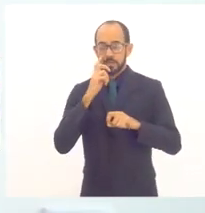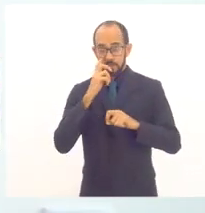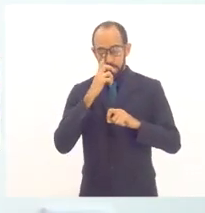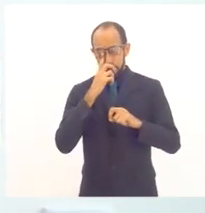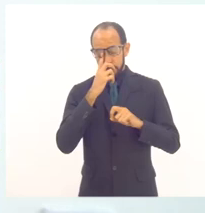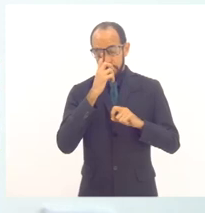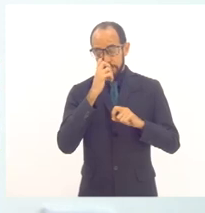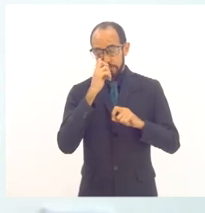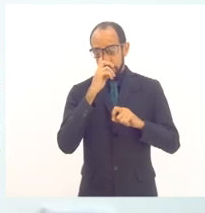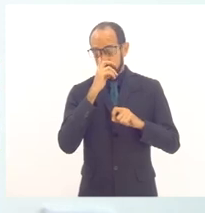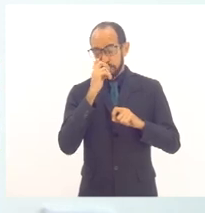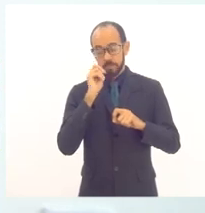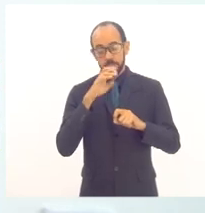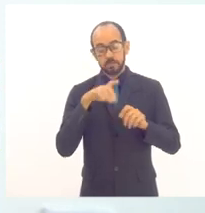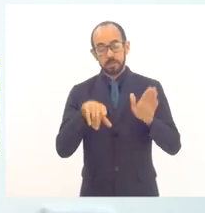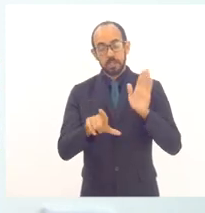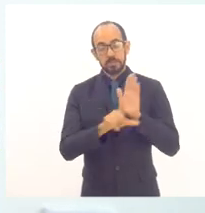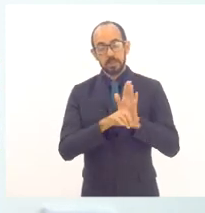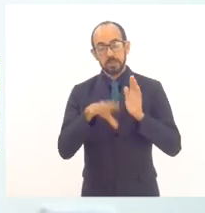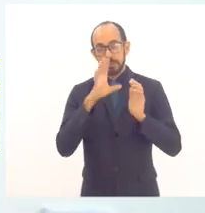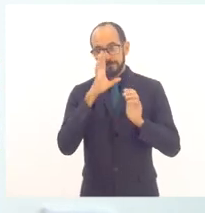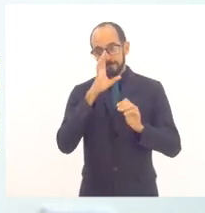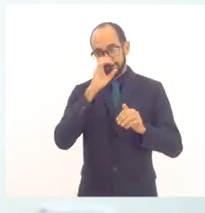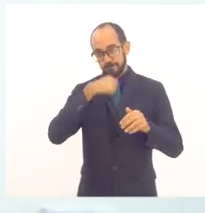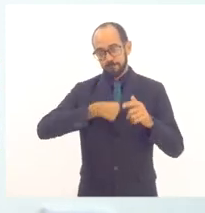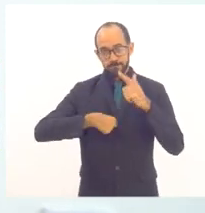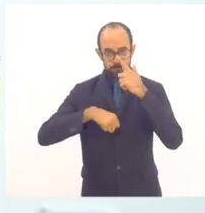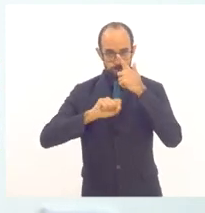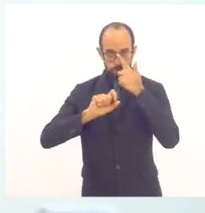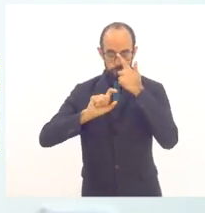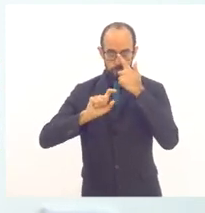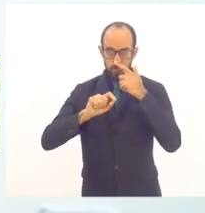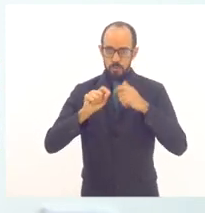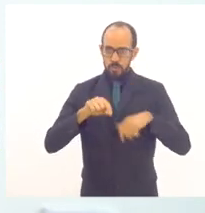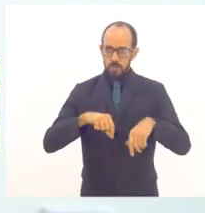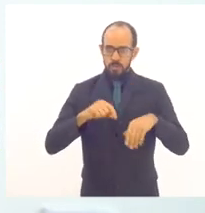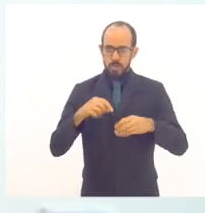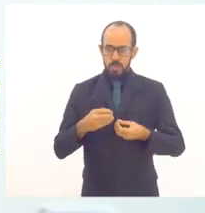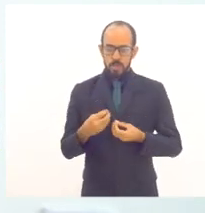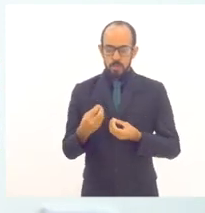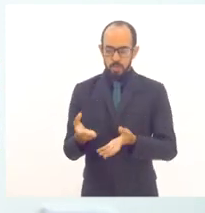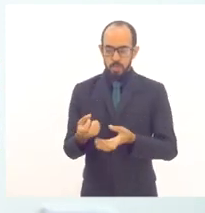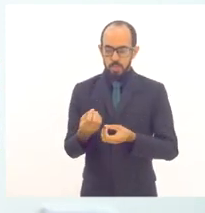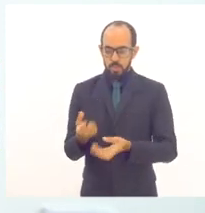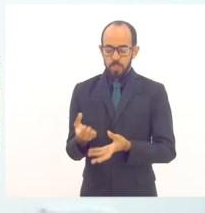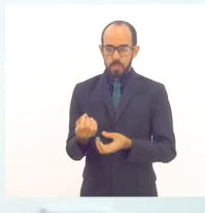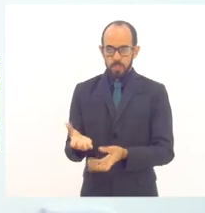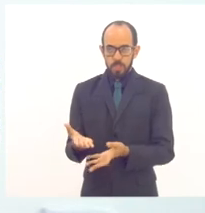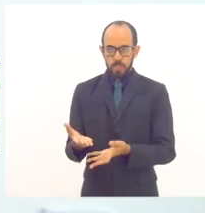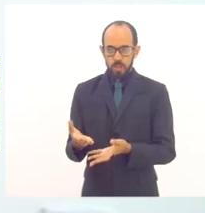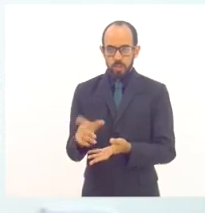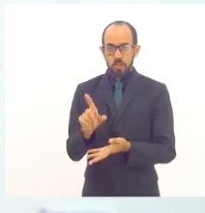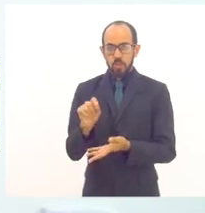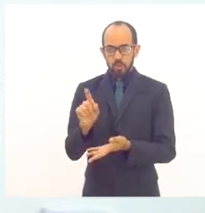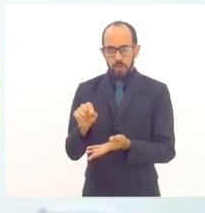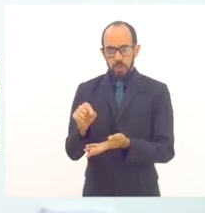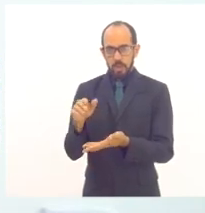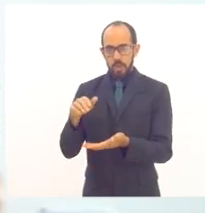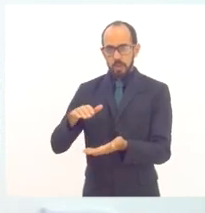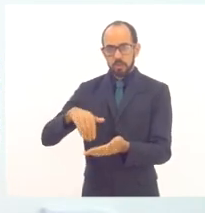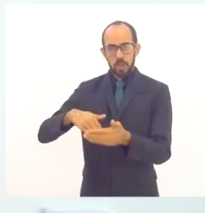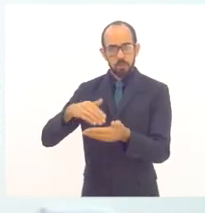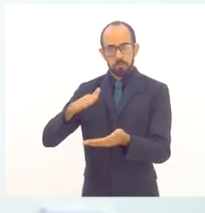uma irresistível tentação de se tornarem alimento de cupim na gaveta dos poderosos e